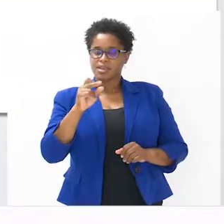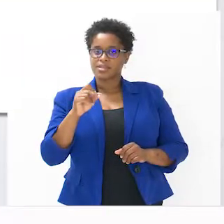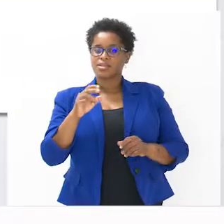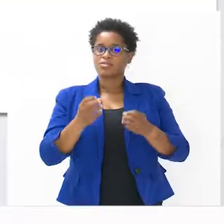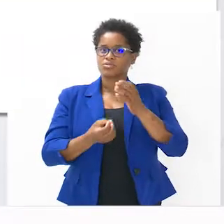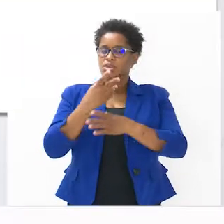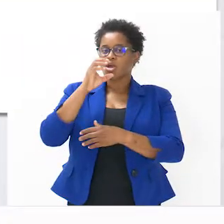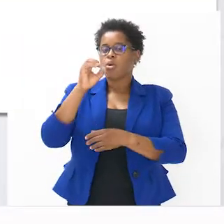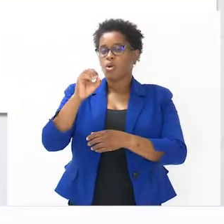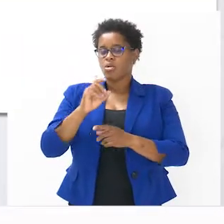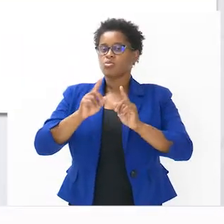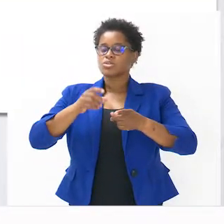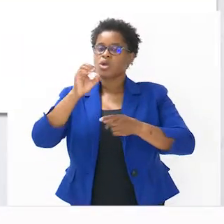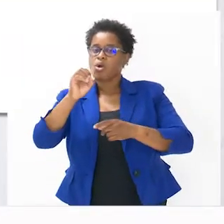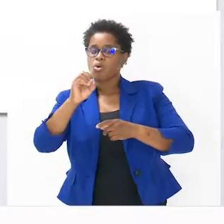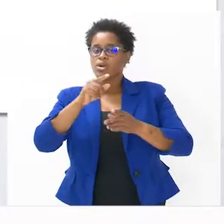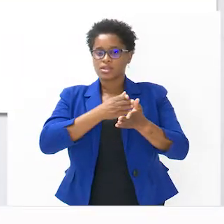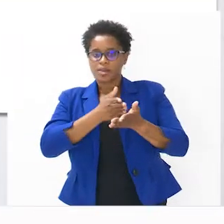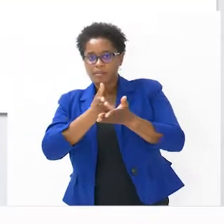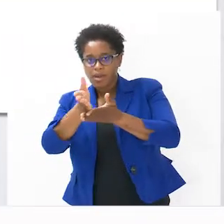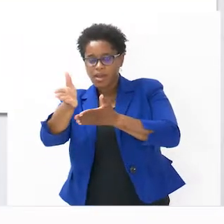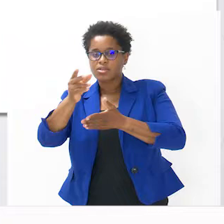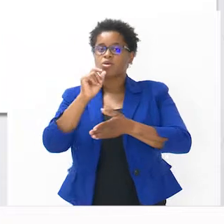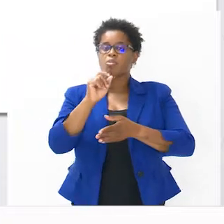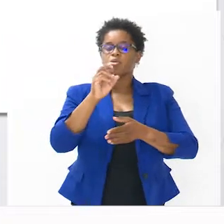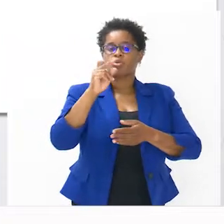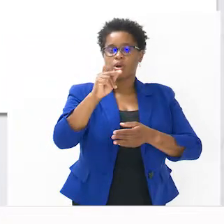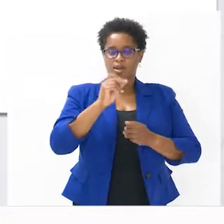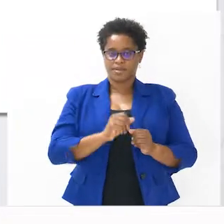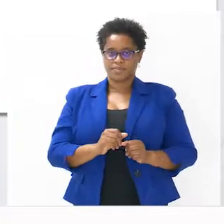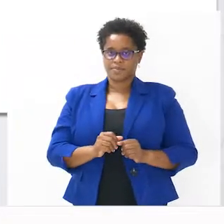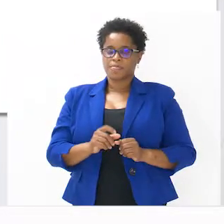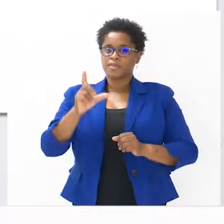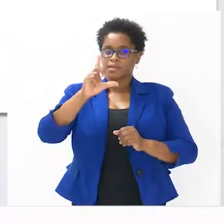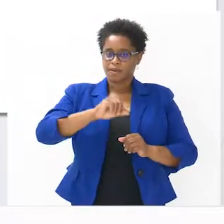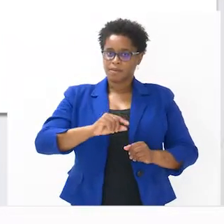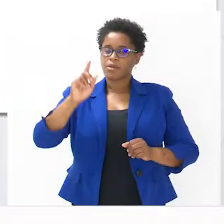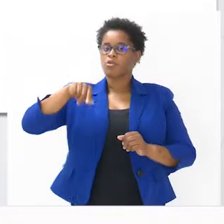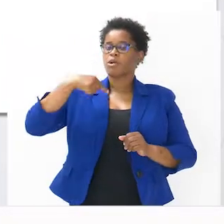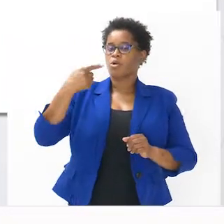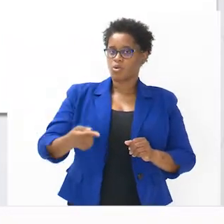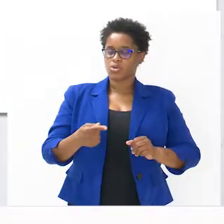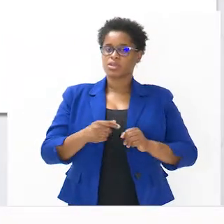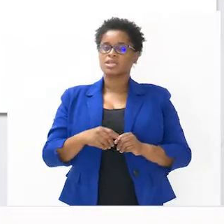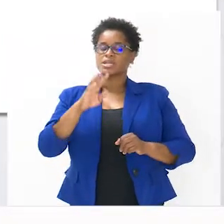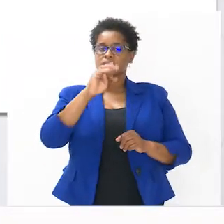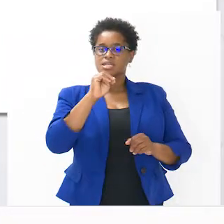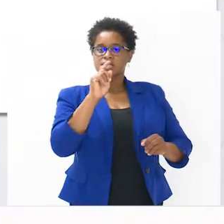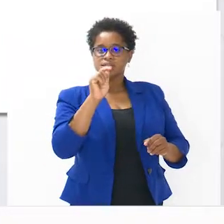origem em O, que passa pelo ponto A, e também uma